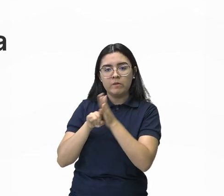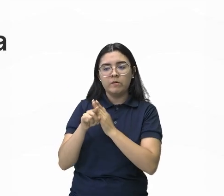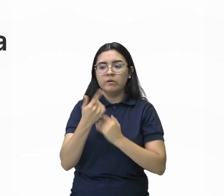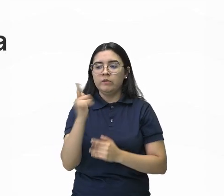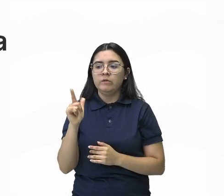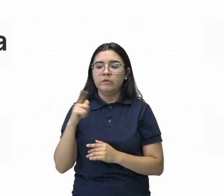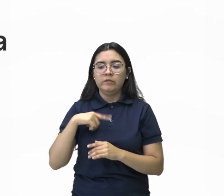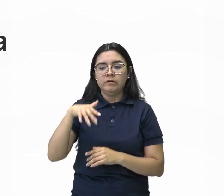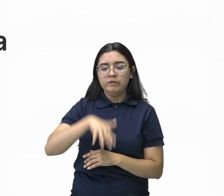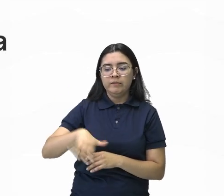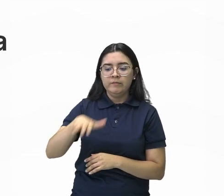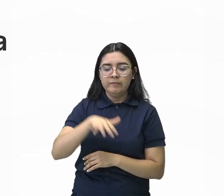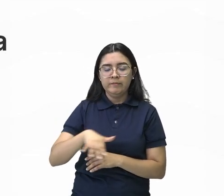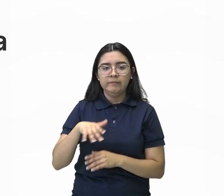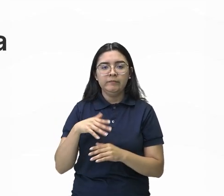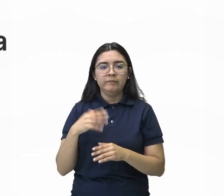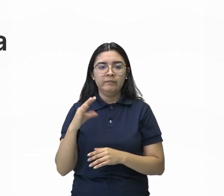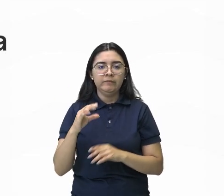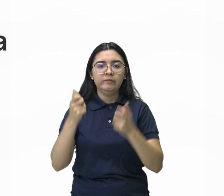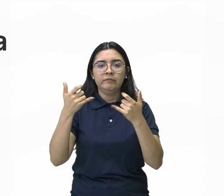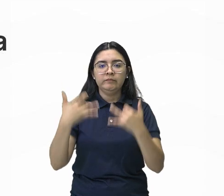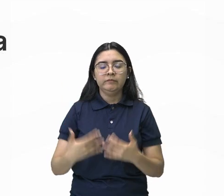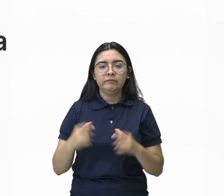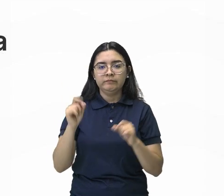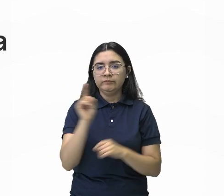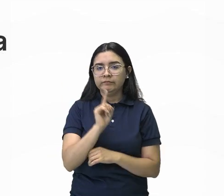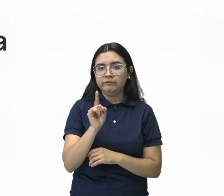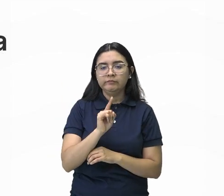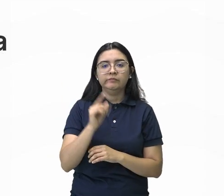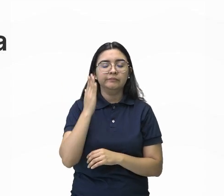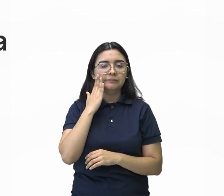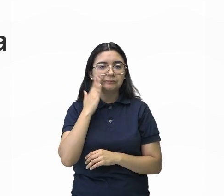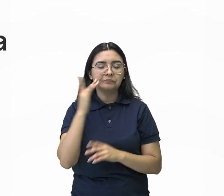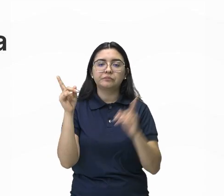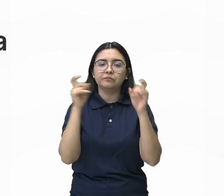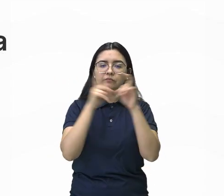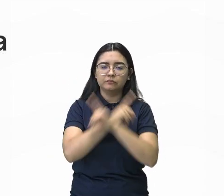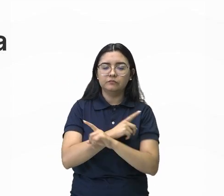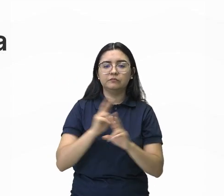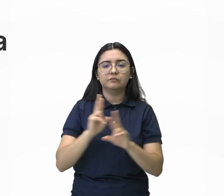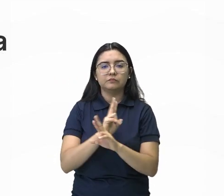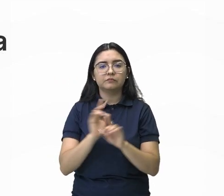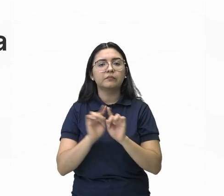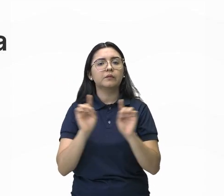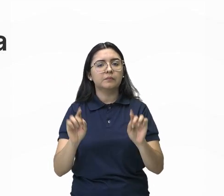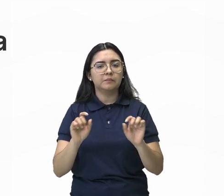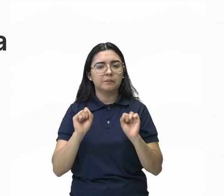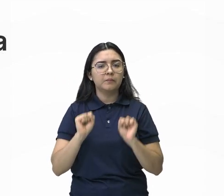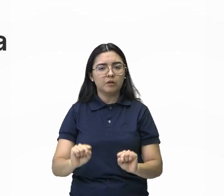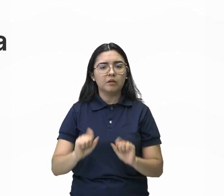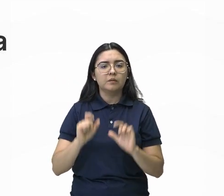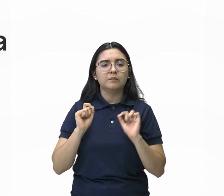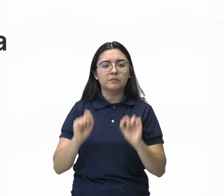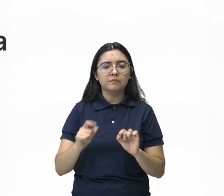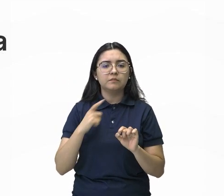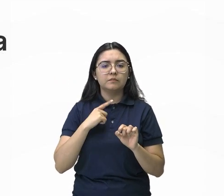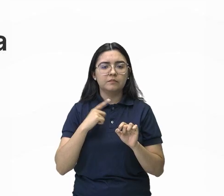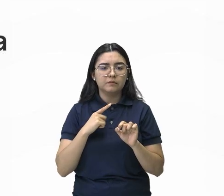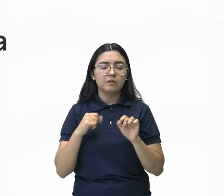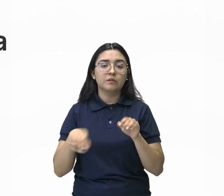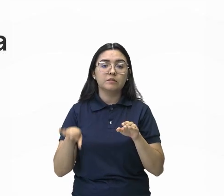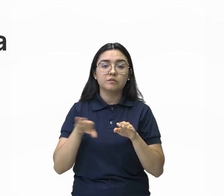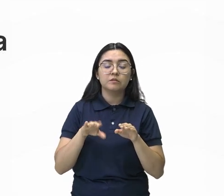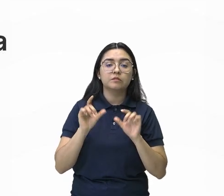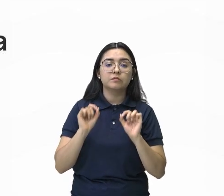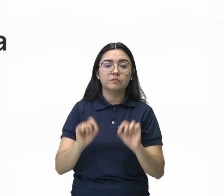as áreas científicas dizem, não, eu sei que é difícil essa relação, mas nós podemos tentar